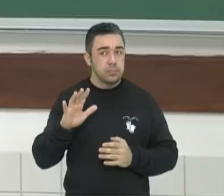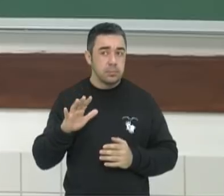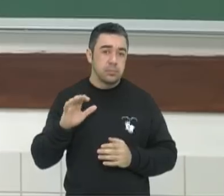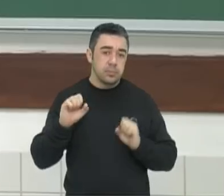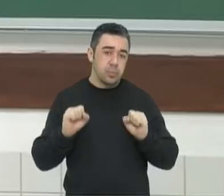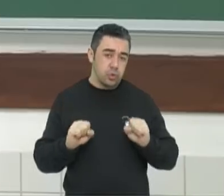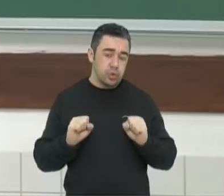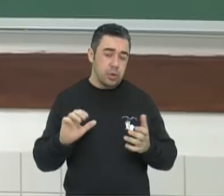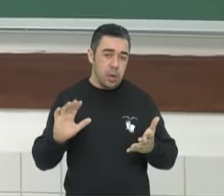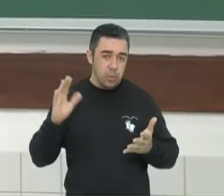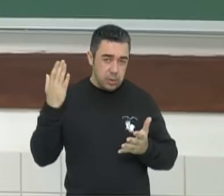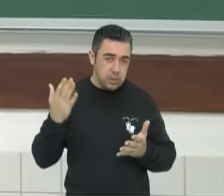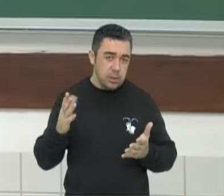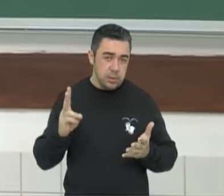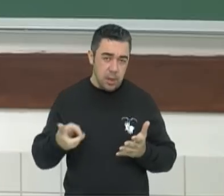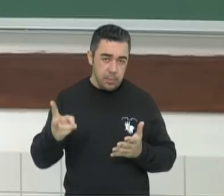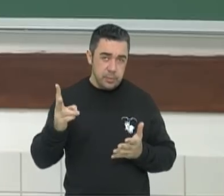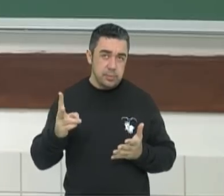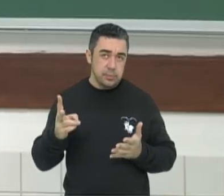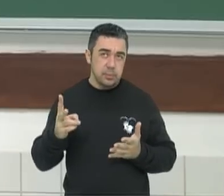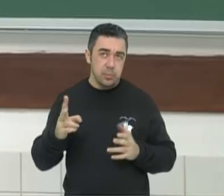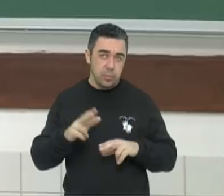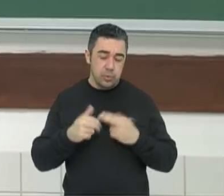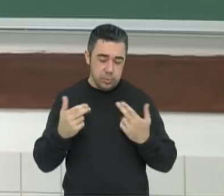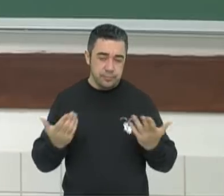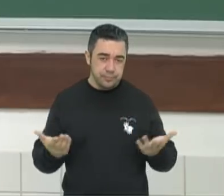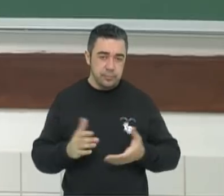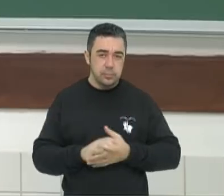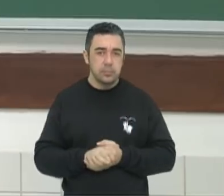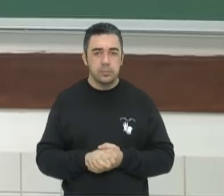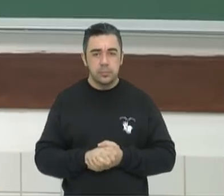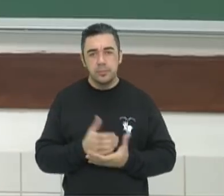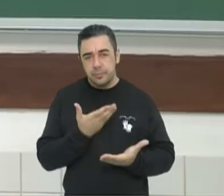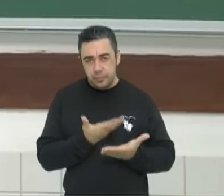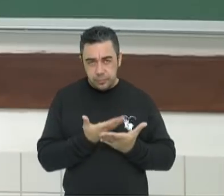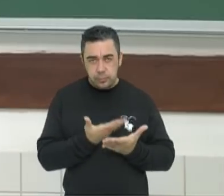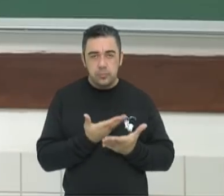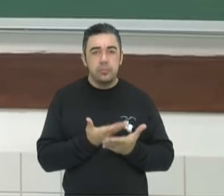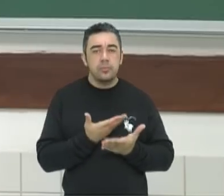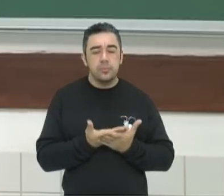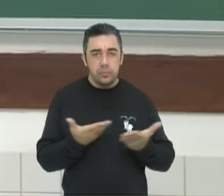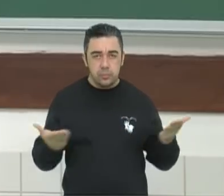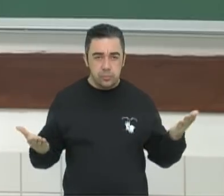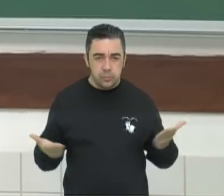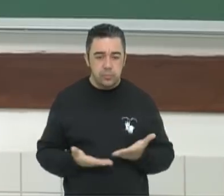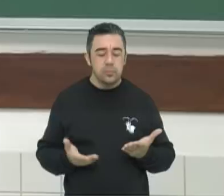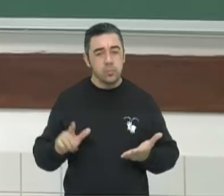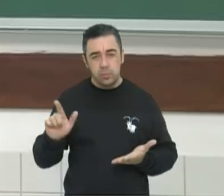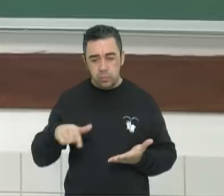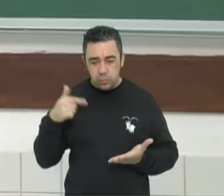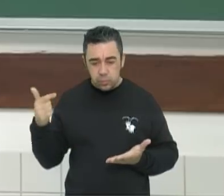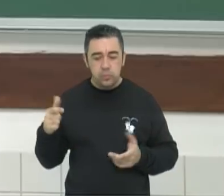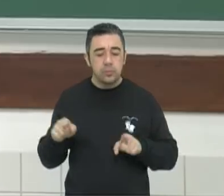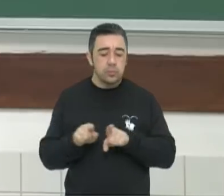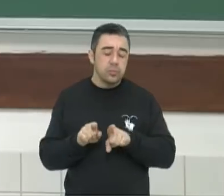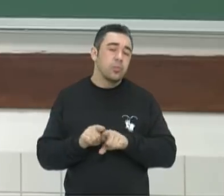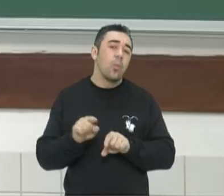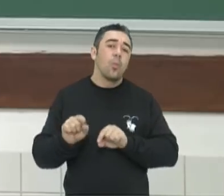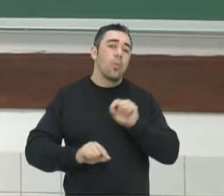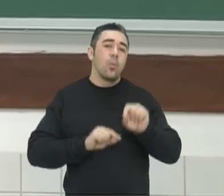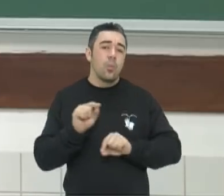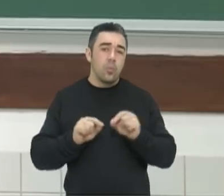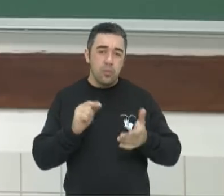razoavelmente frequente. Por isso eu disse comum. Tá bom? Então nós vamos estudar, entre outras coisas também, o que